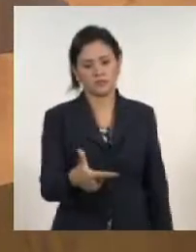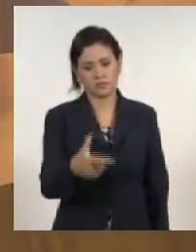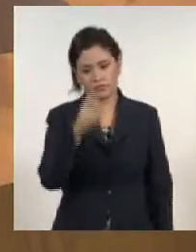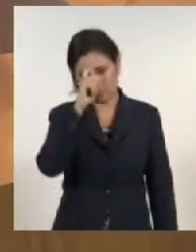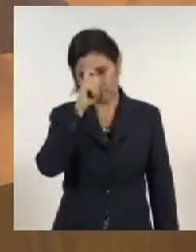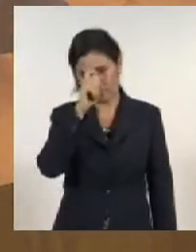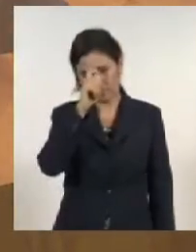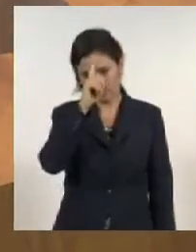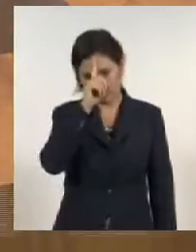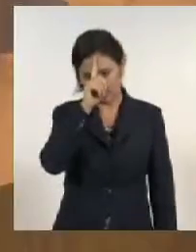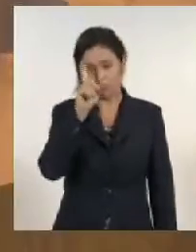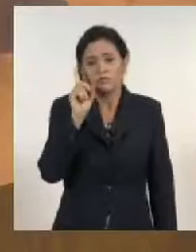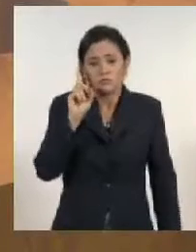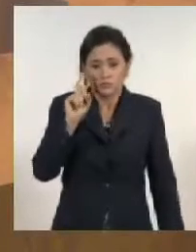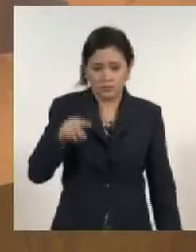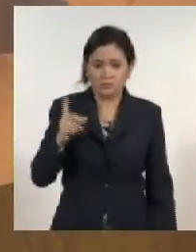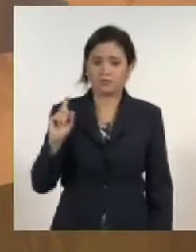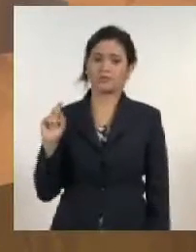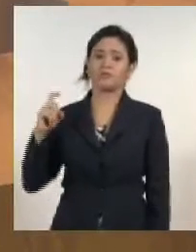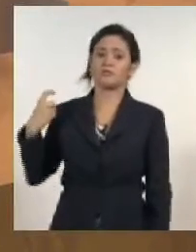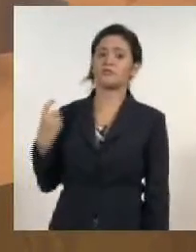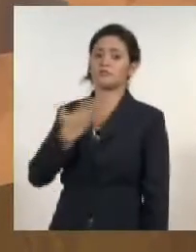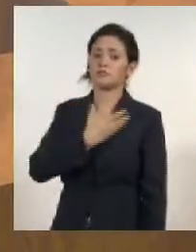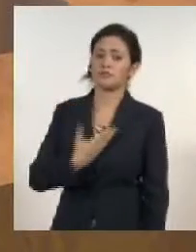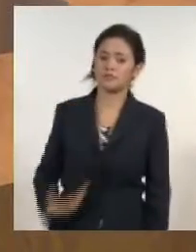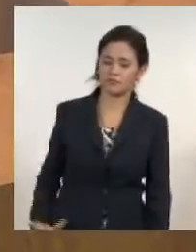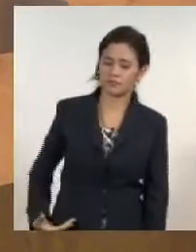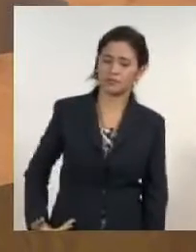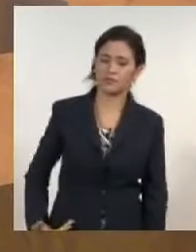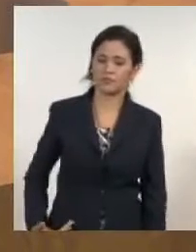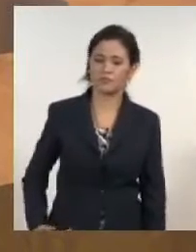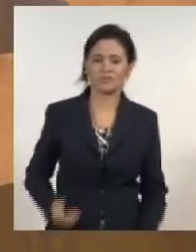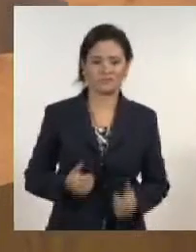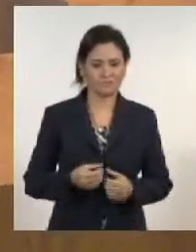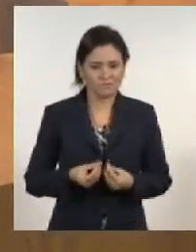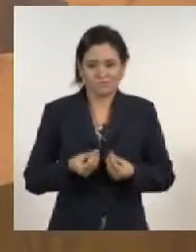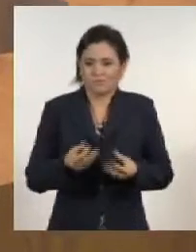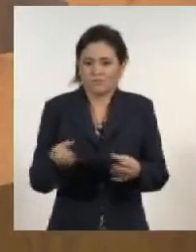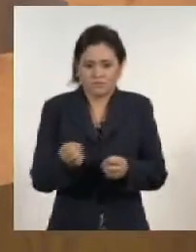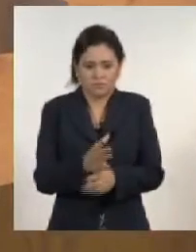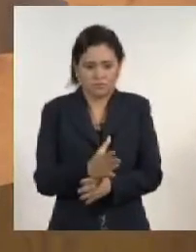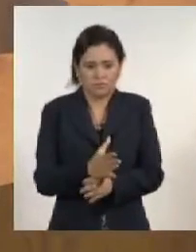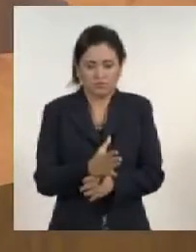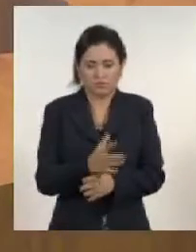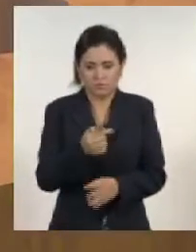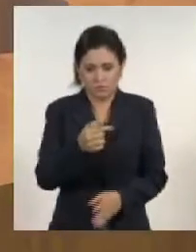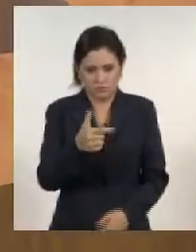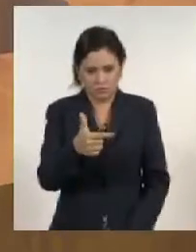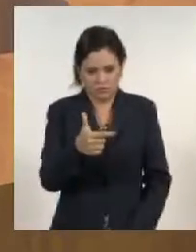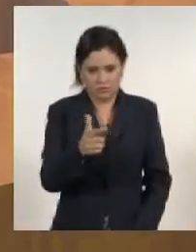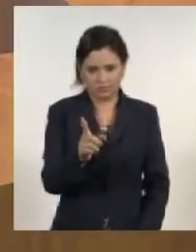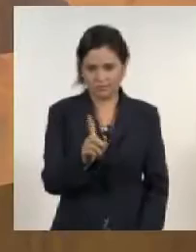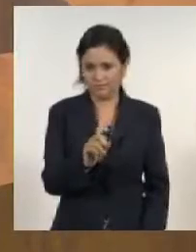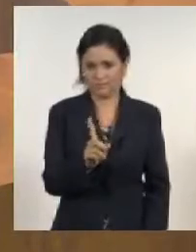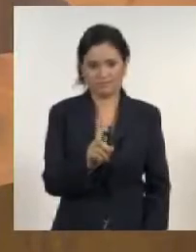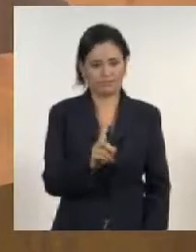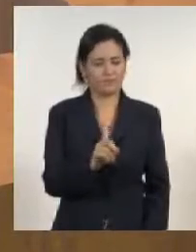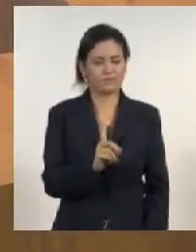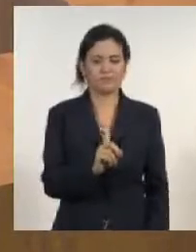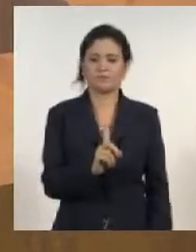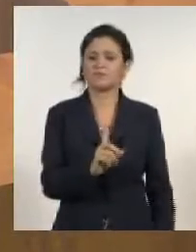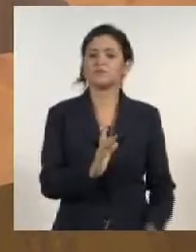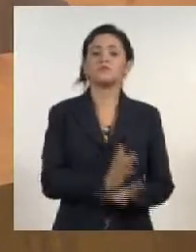a ex-governadora. Assumiu o compromisso de entregar, não entregou. E vários do que